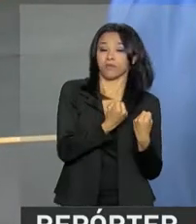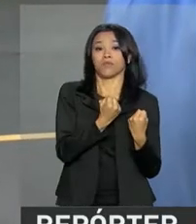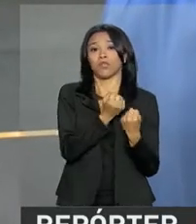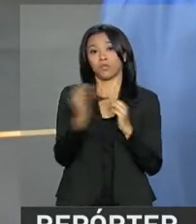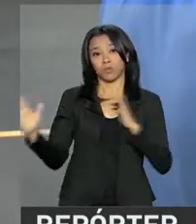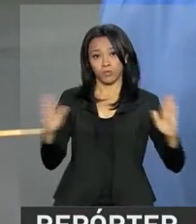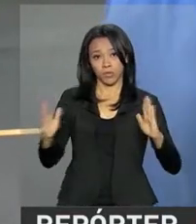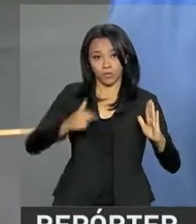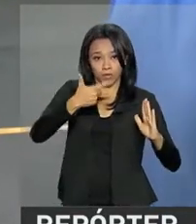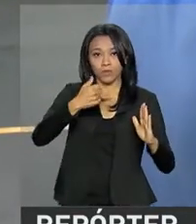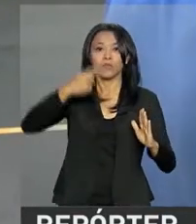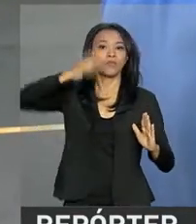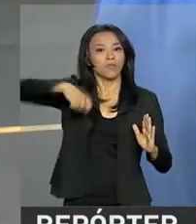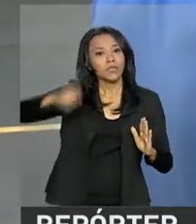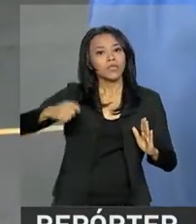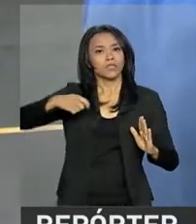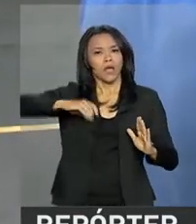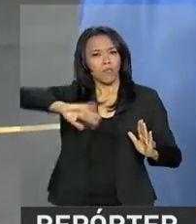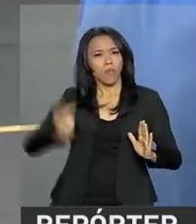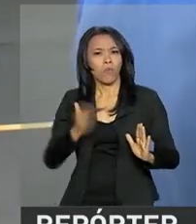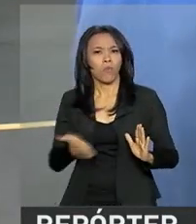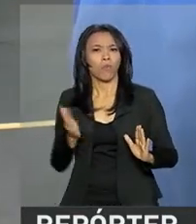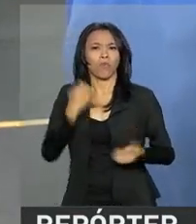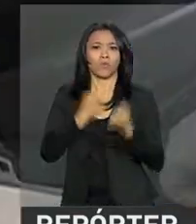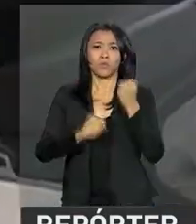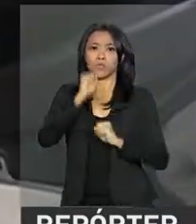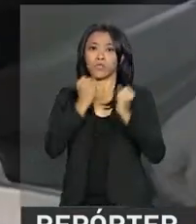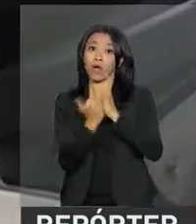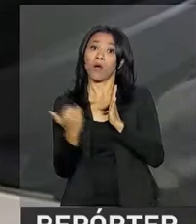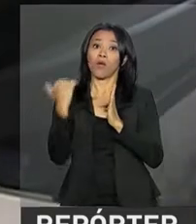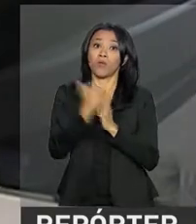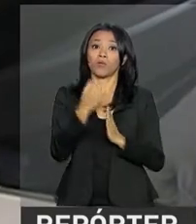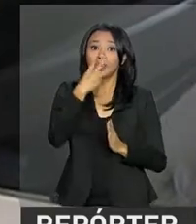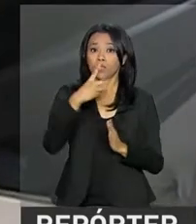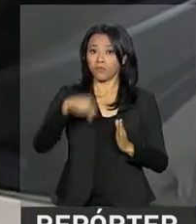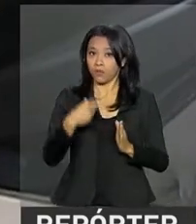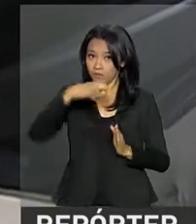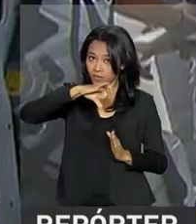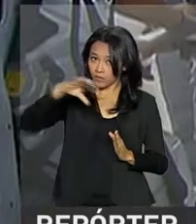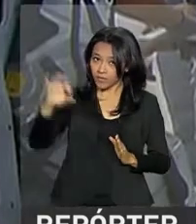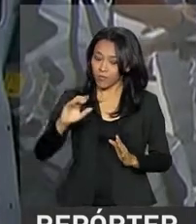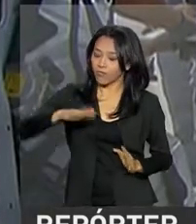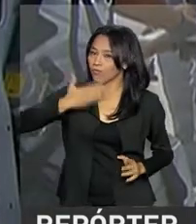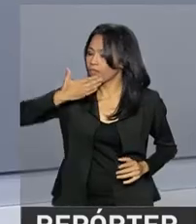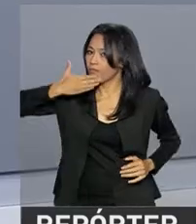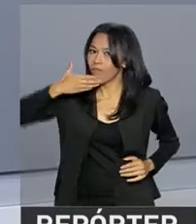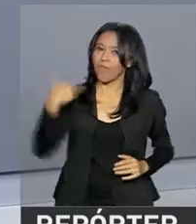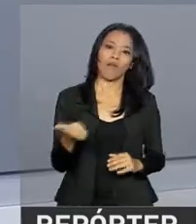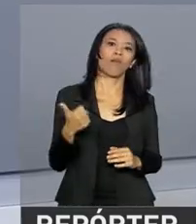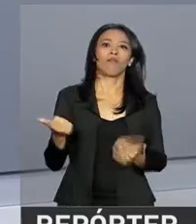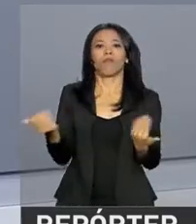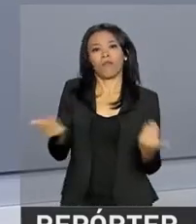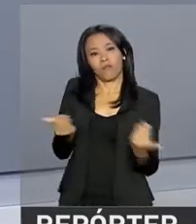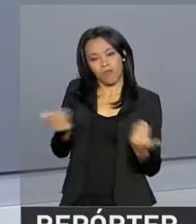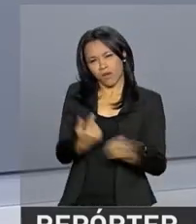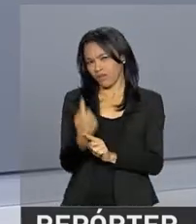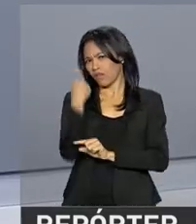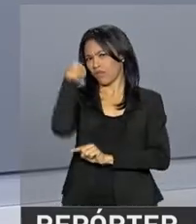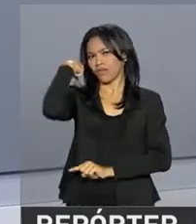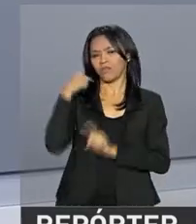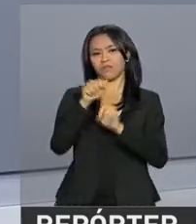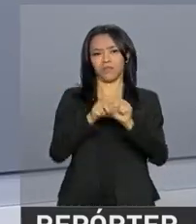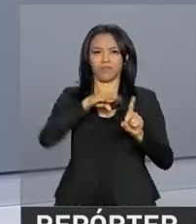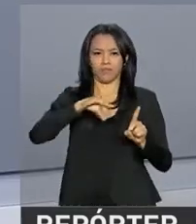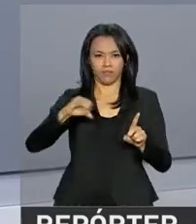12 meses, a produção industrial cresceu 3,9%, o melhor resultado nesta comparação desde maio